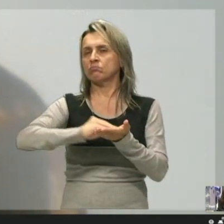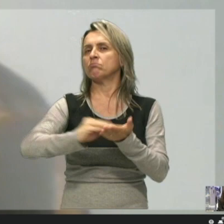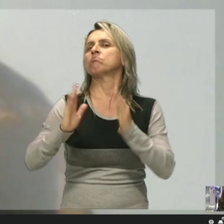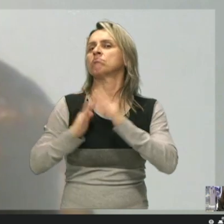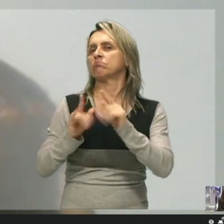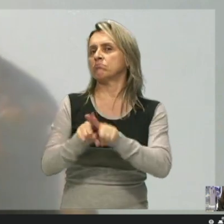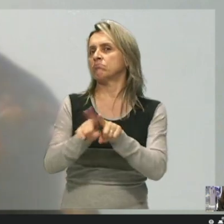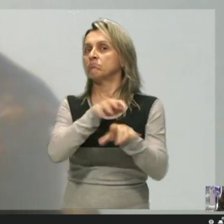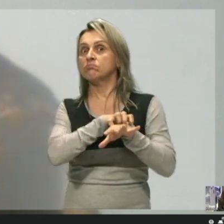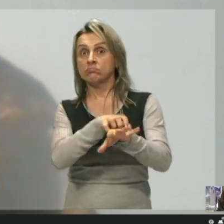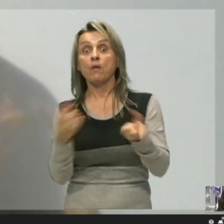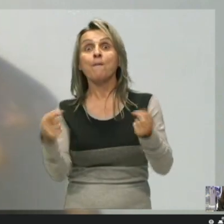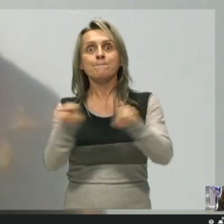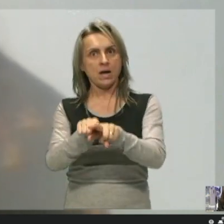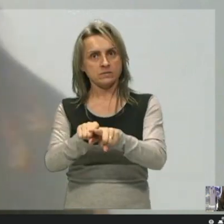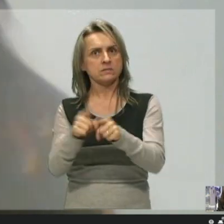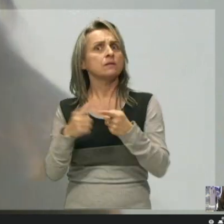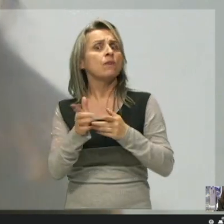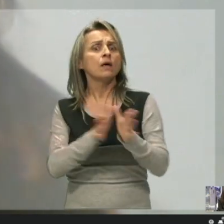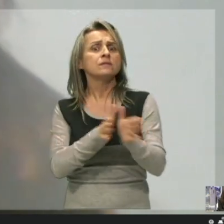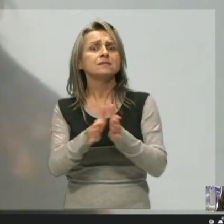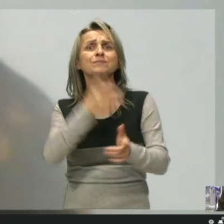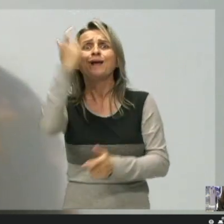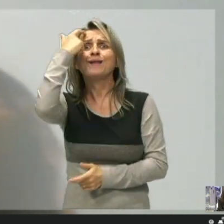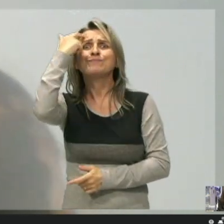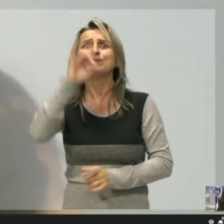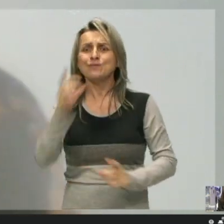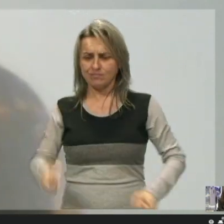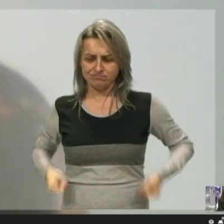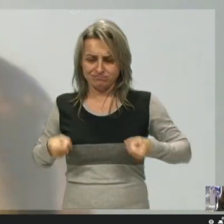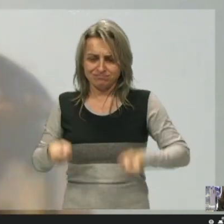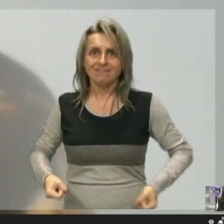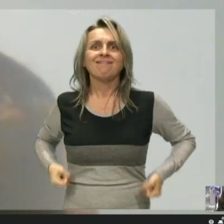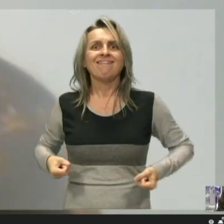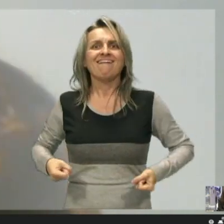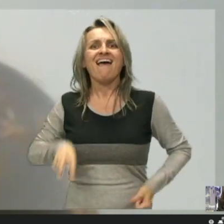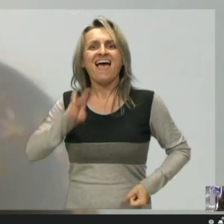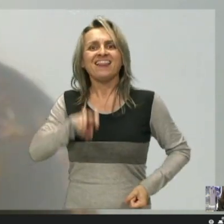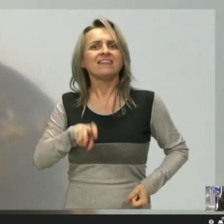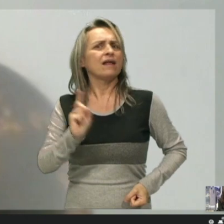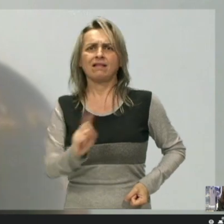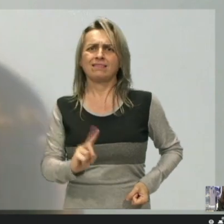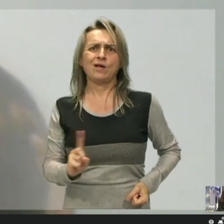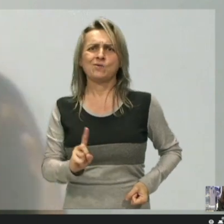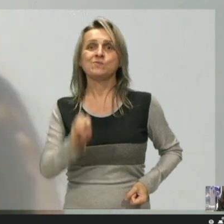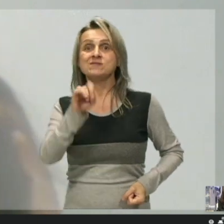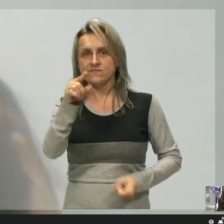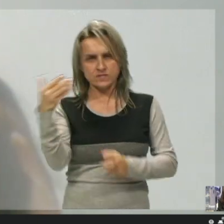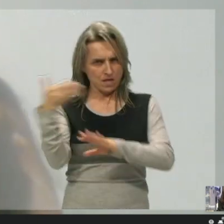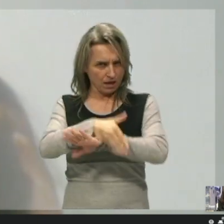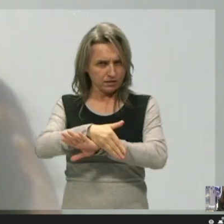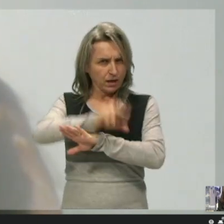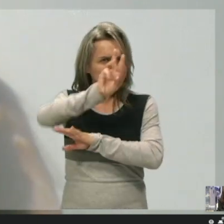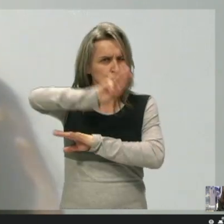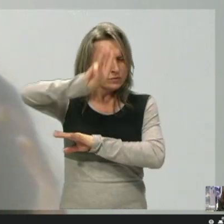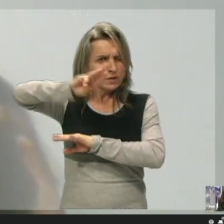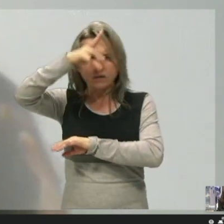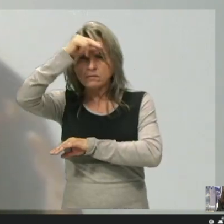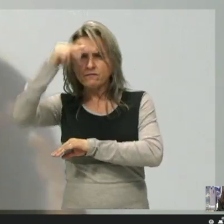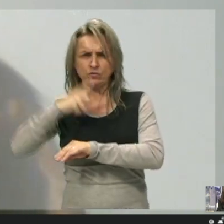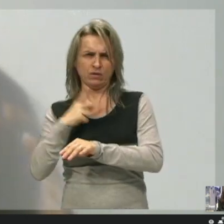parceria, porque a acessibilidade não é só a cadeira de roda. Se você entra no site da prefeitura, é acessível para o turista saber,